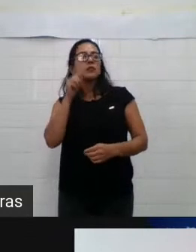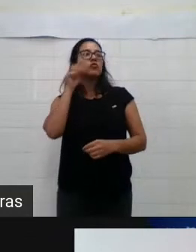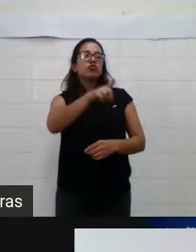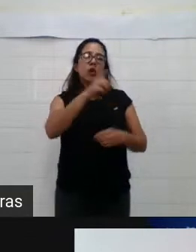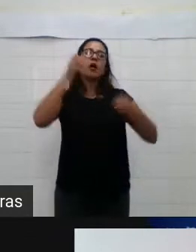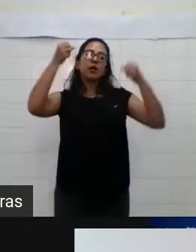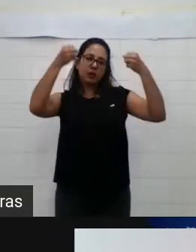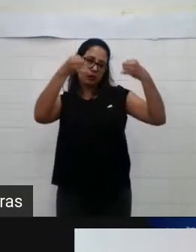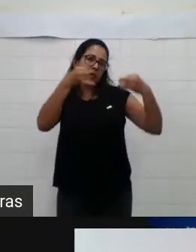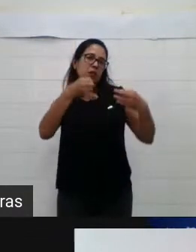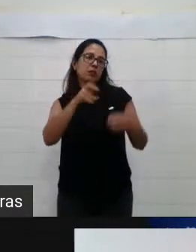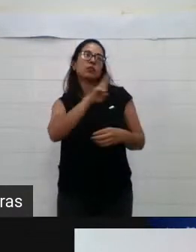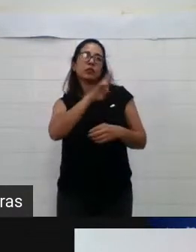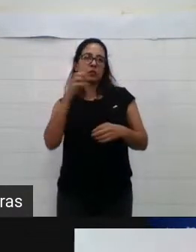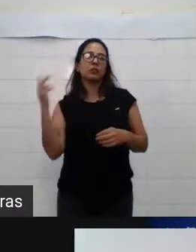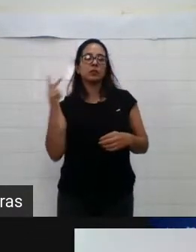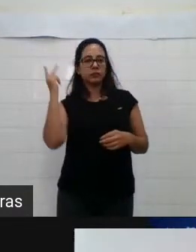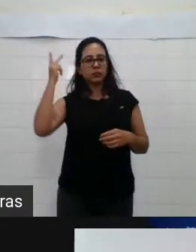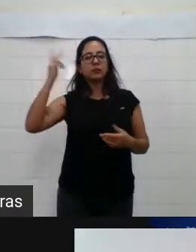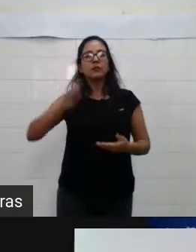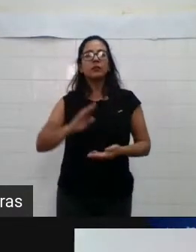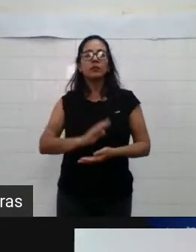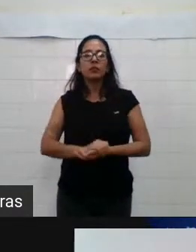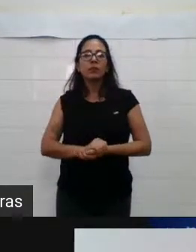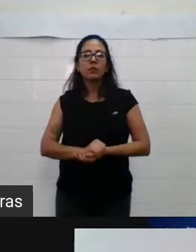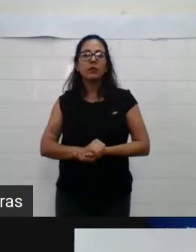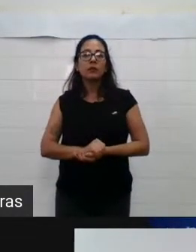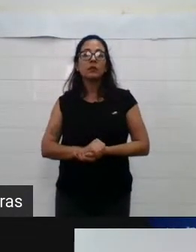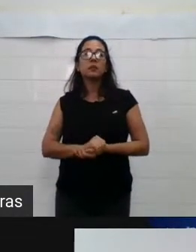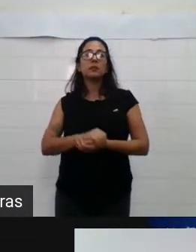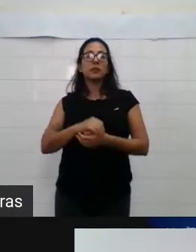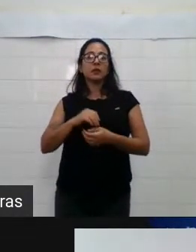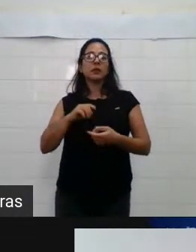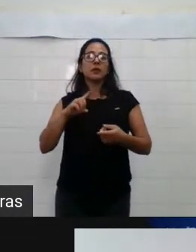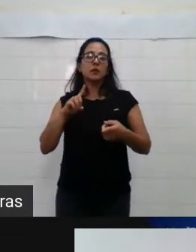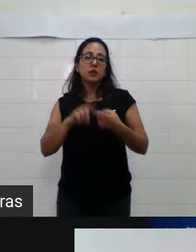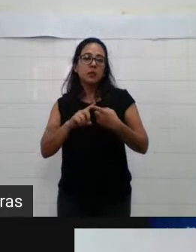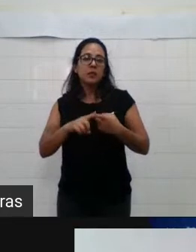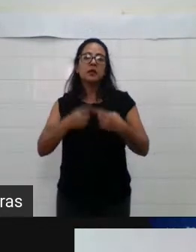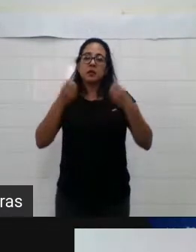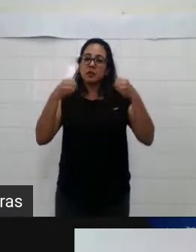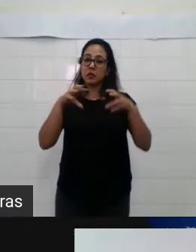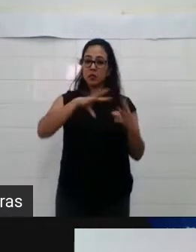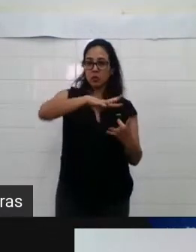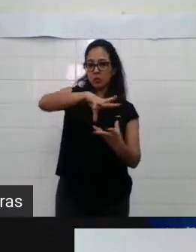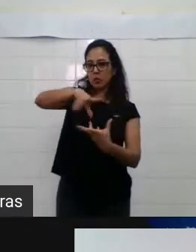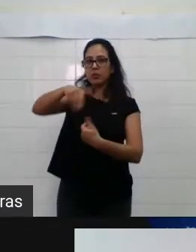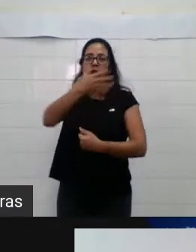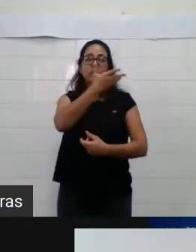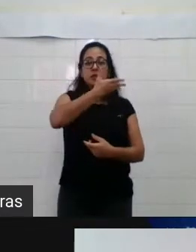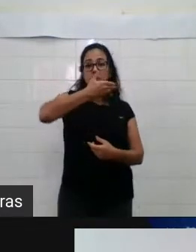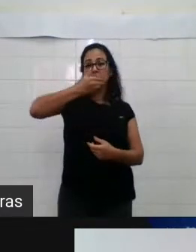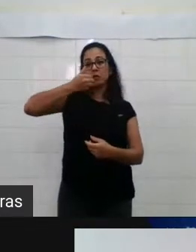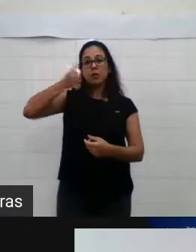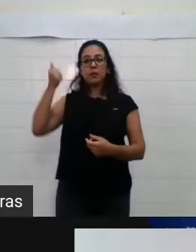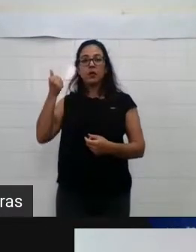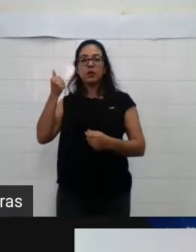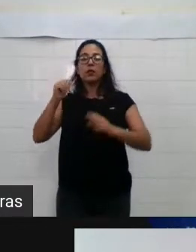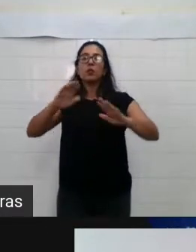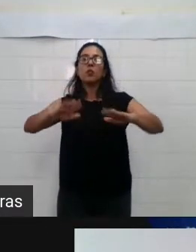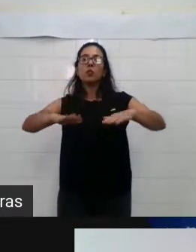história. Tá? Também o Enio Gomes, né, diz que o mundo será melhor quando nós, no momento, a partir do momento que nós